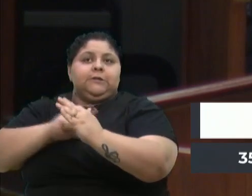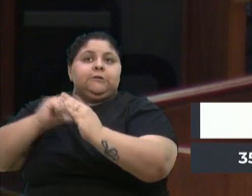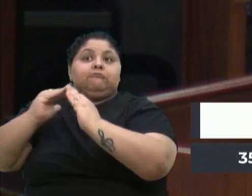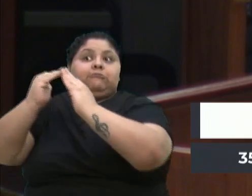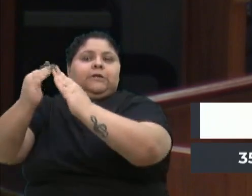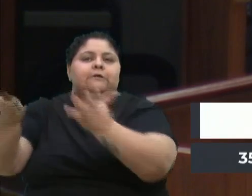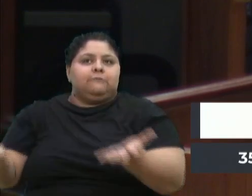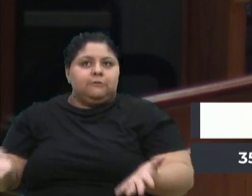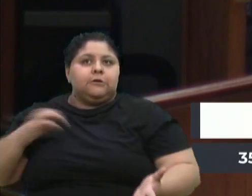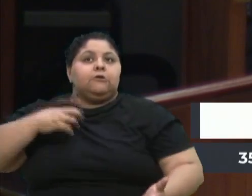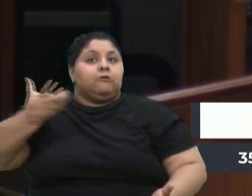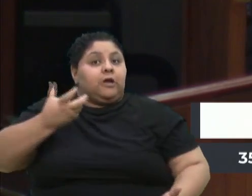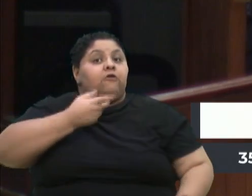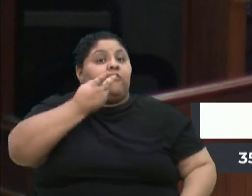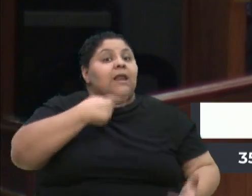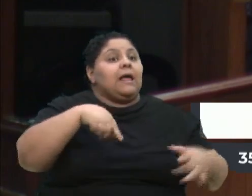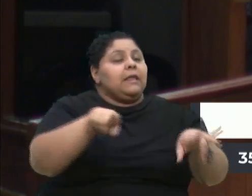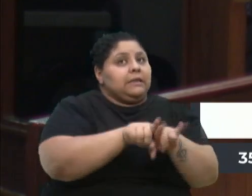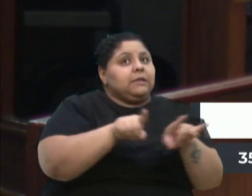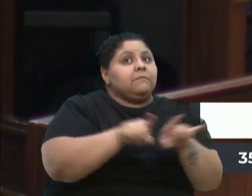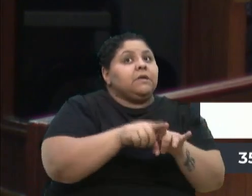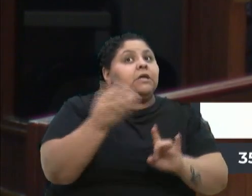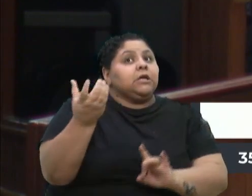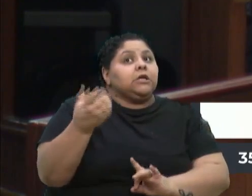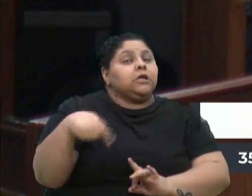E eu quero dizer também que,